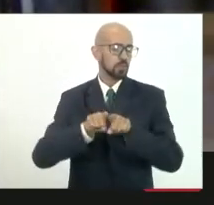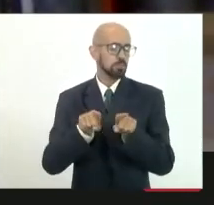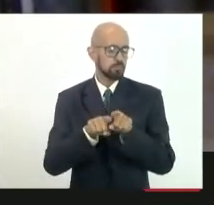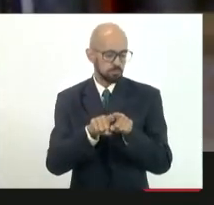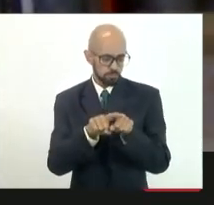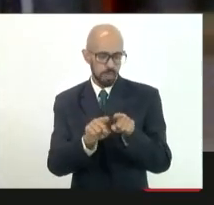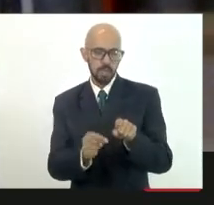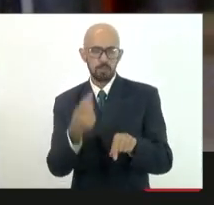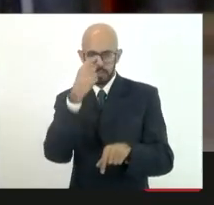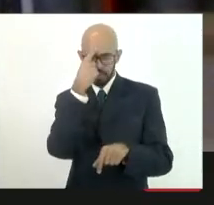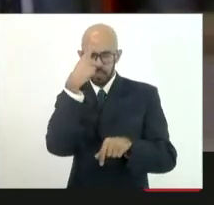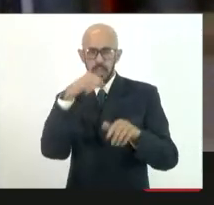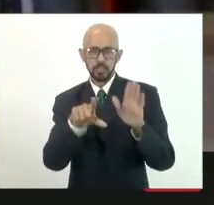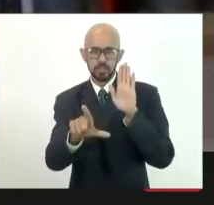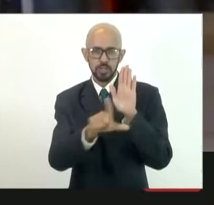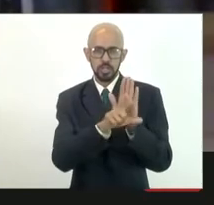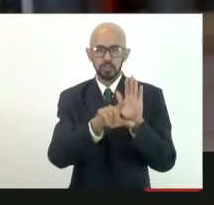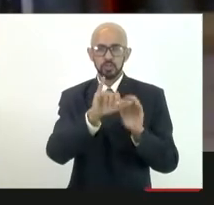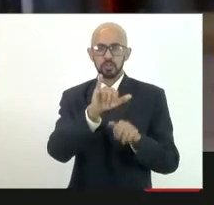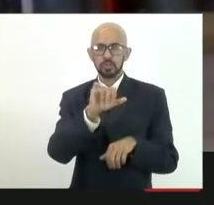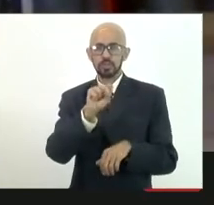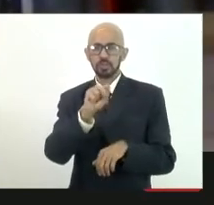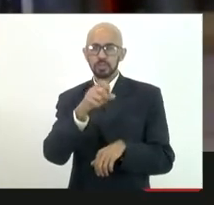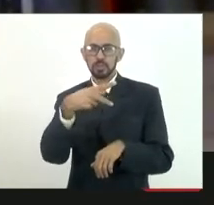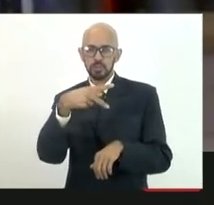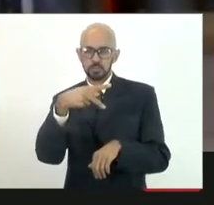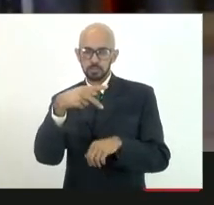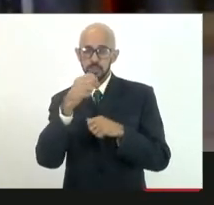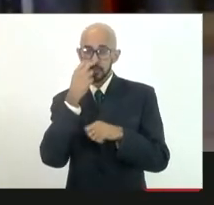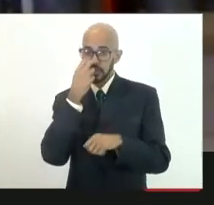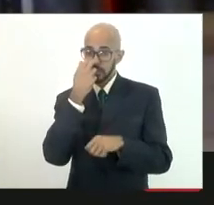legislativa a respeito do ISP. Recentemente, a polícia